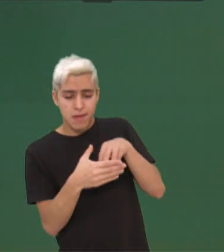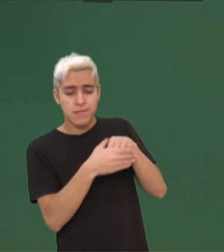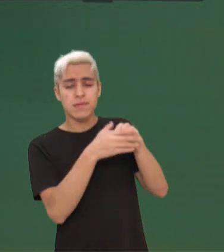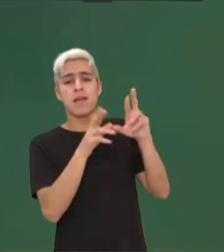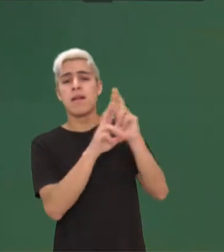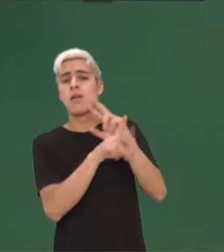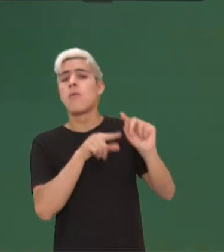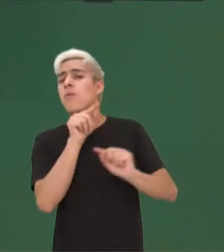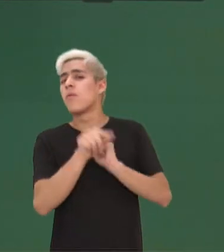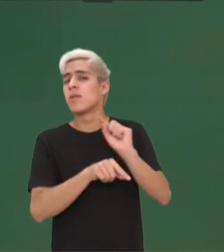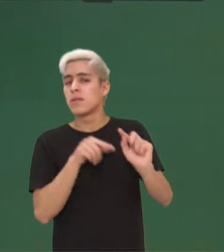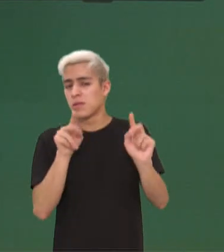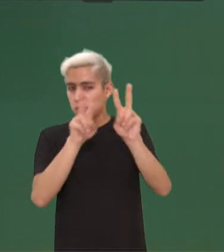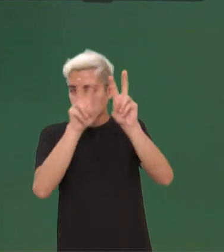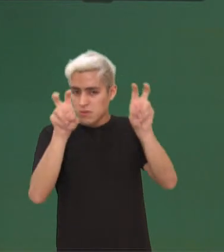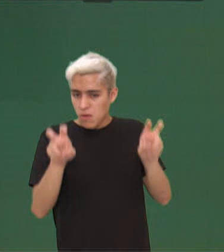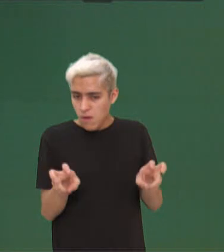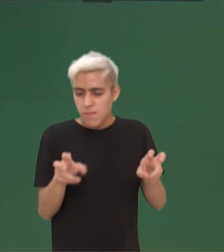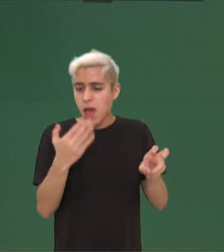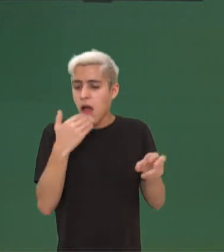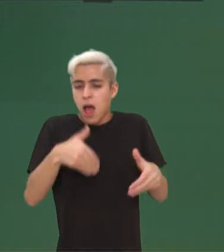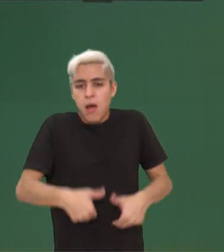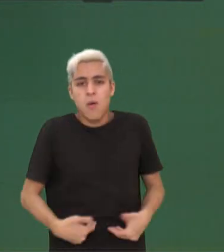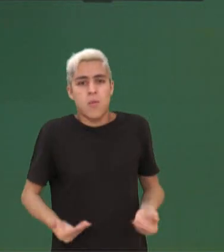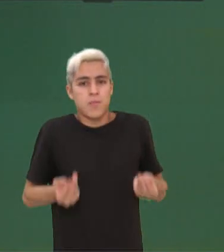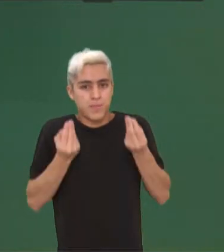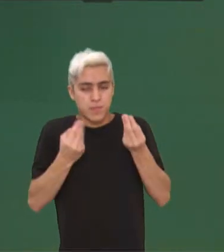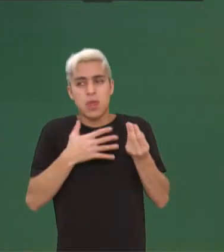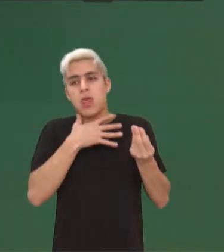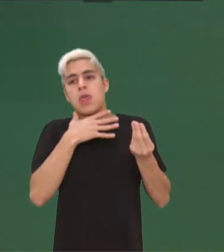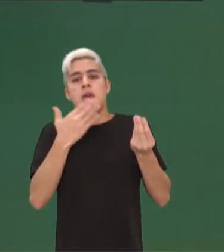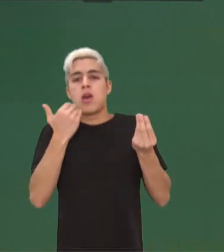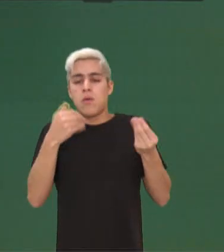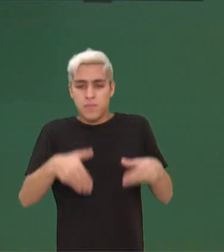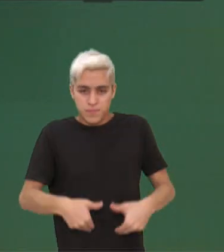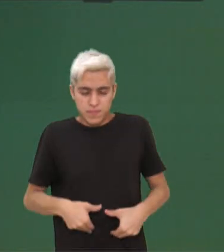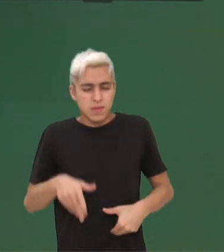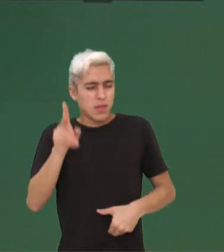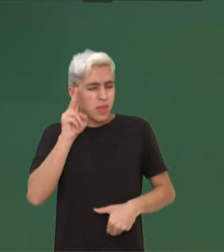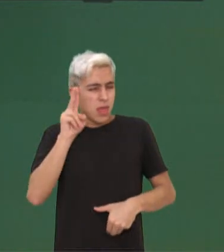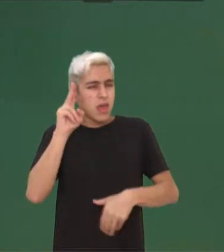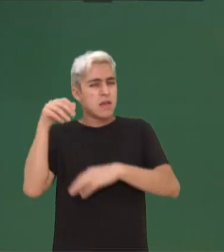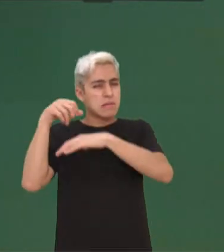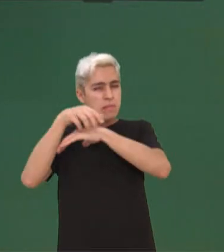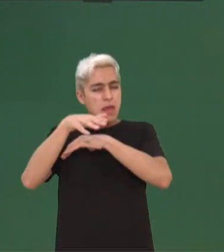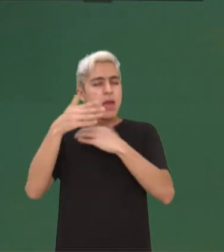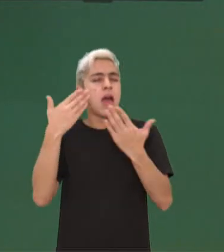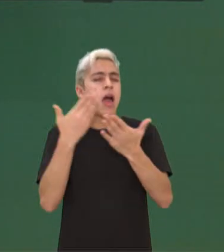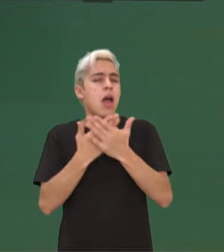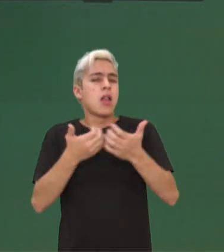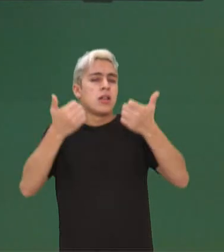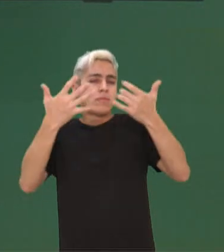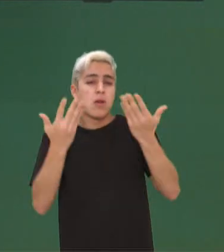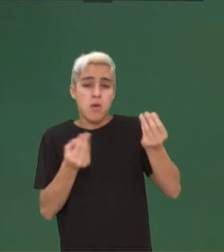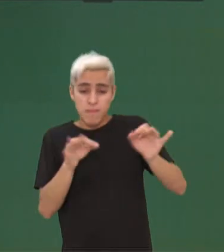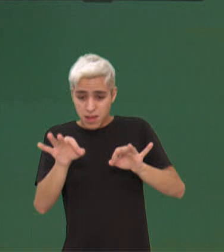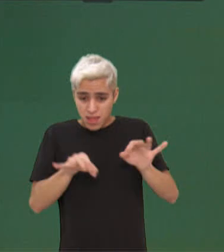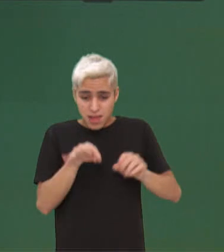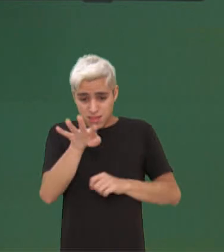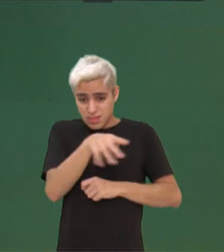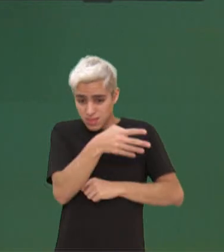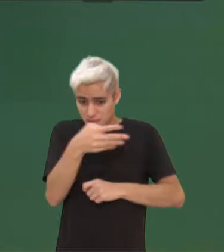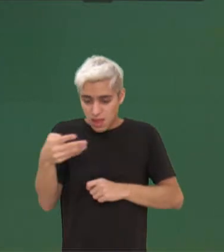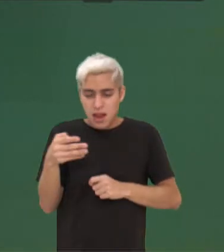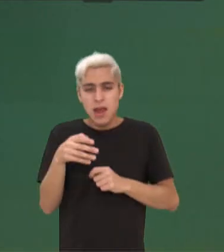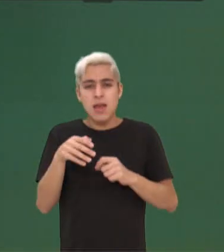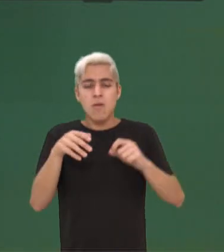com a crise alimentar, certo, pessoal? Lembram lá da aula que nós estudamos sobre como elaborar uma tabela, um